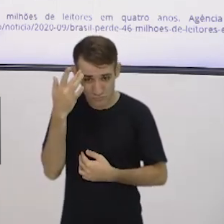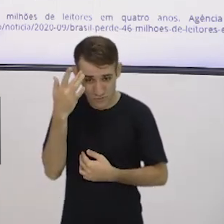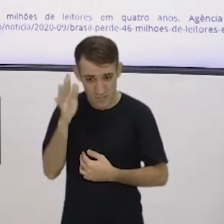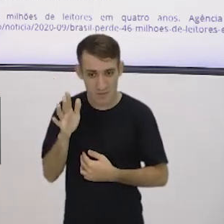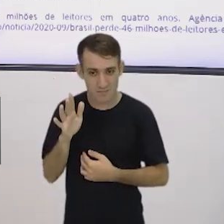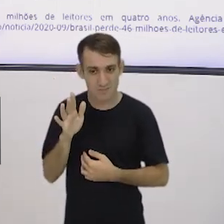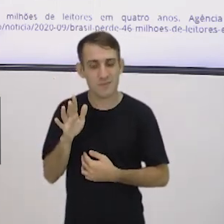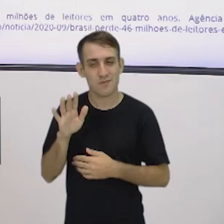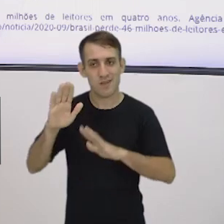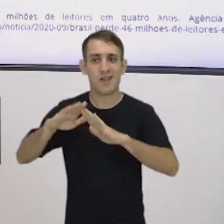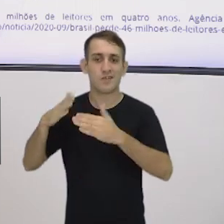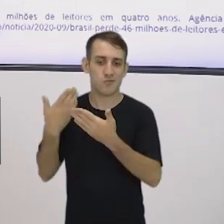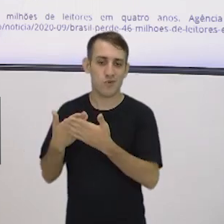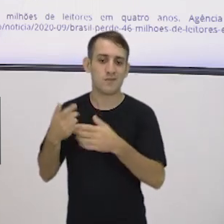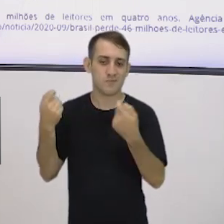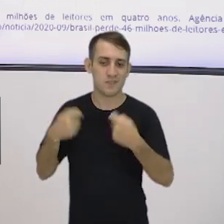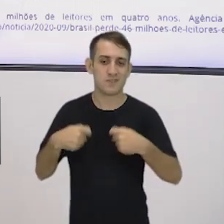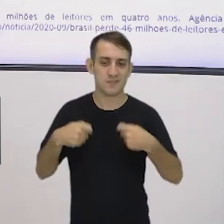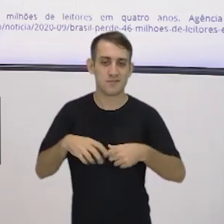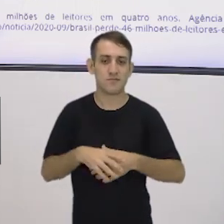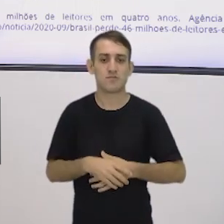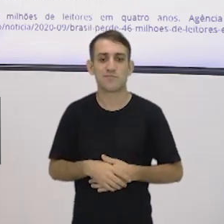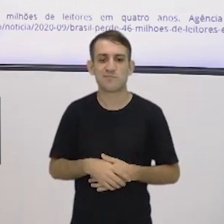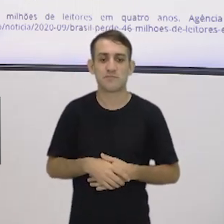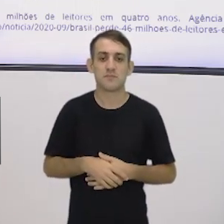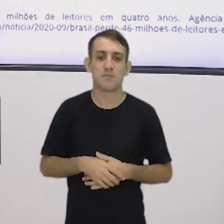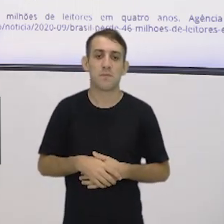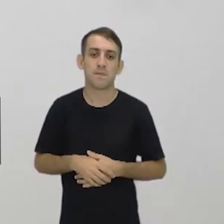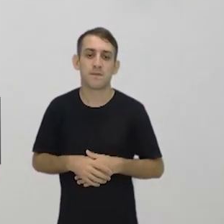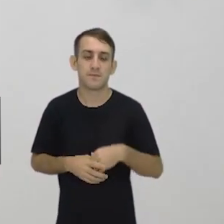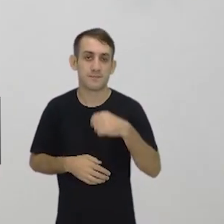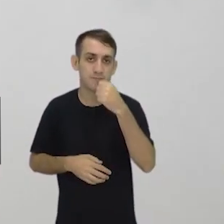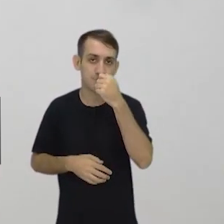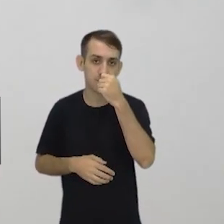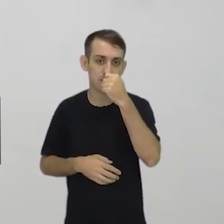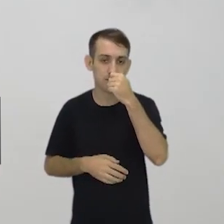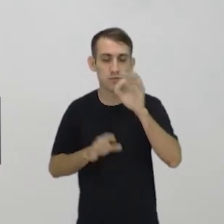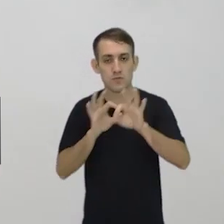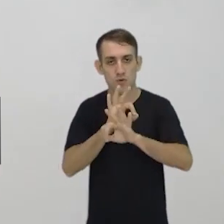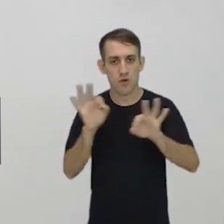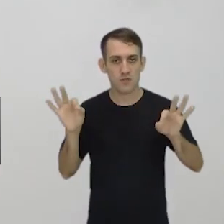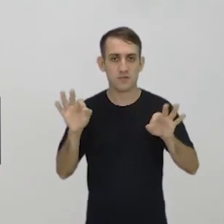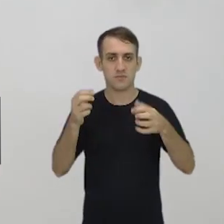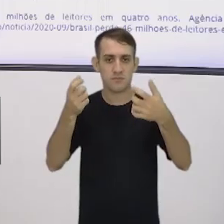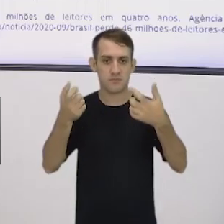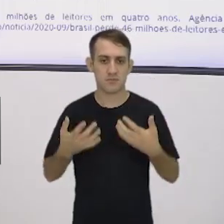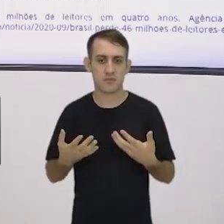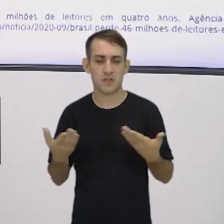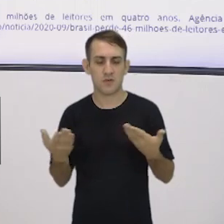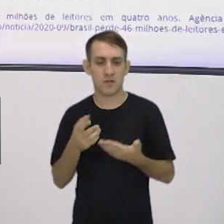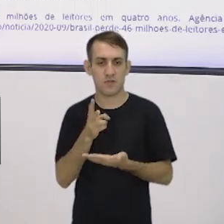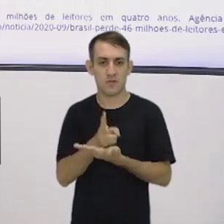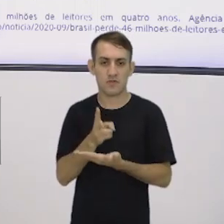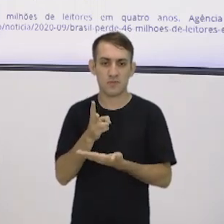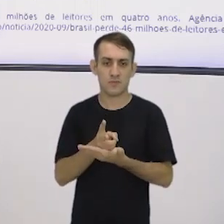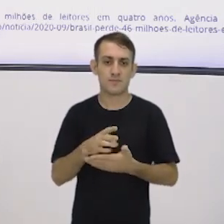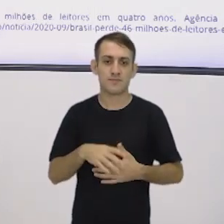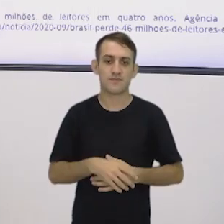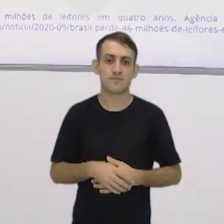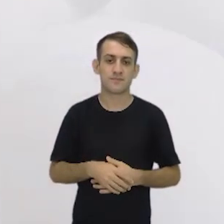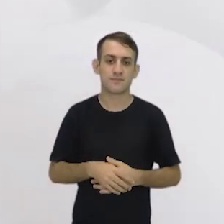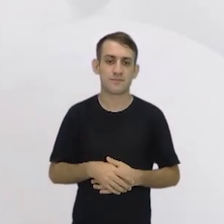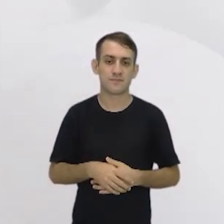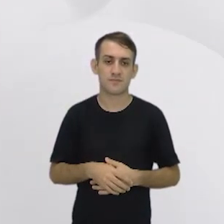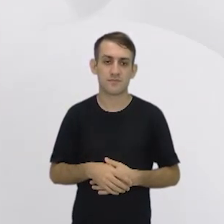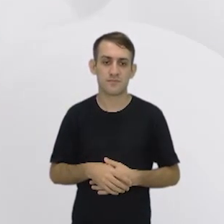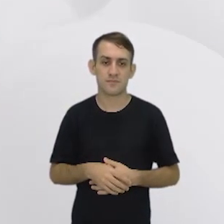agente precisa ser a escola. Isso. Certo? Perfeito, ótimas palavras. Continuando, João? Vamos lá, vamos continuar no próximo assim? Slide, No